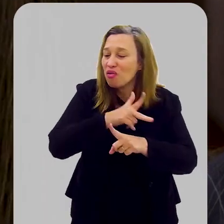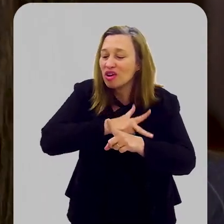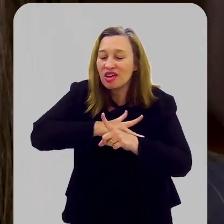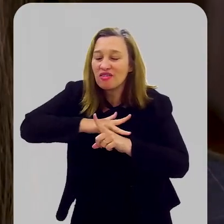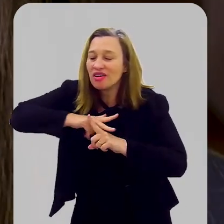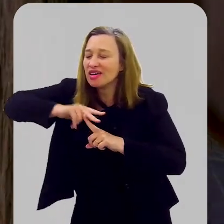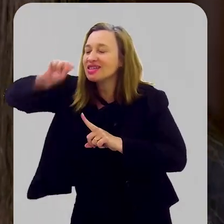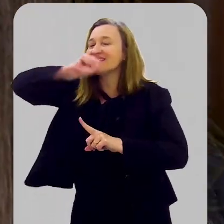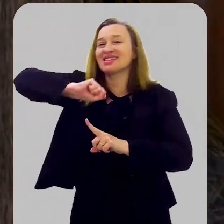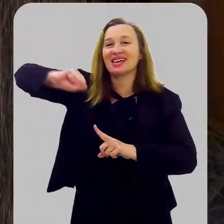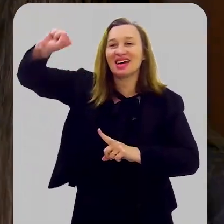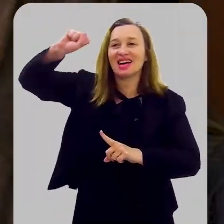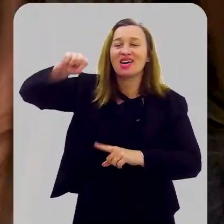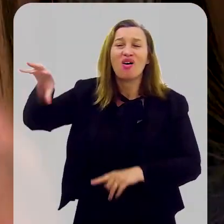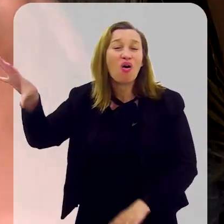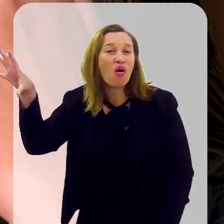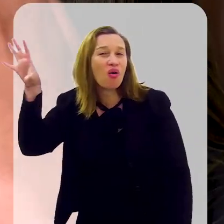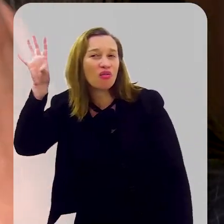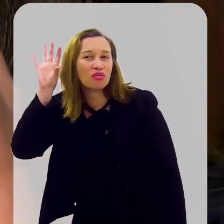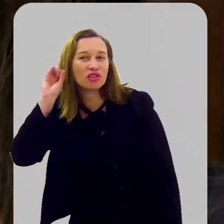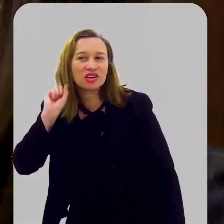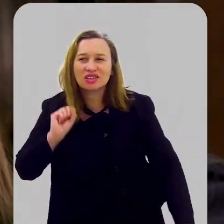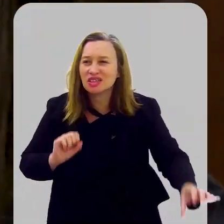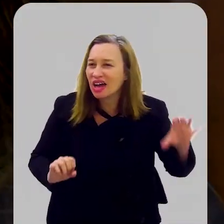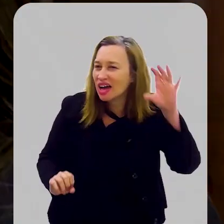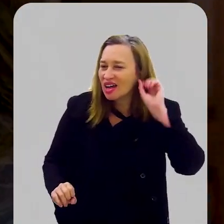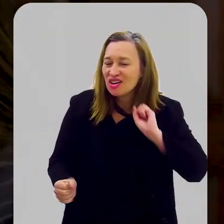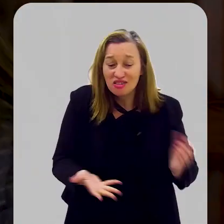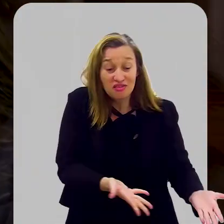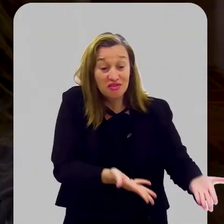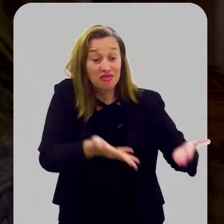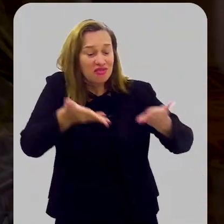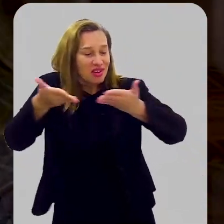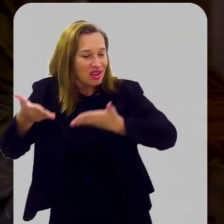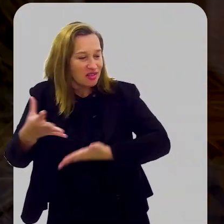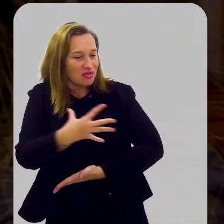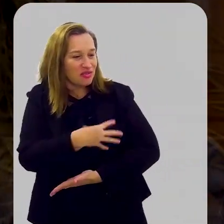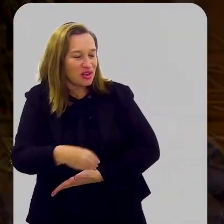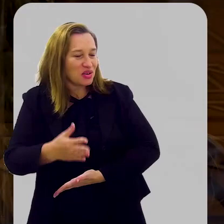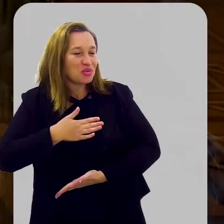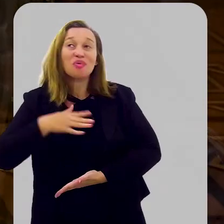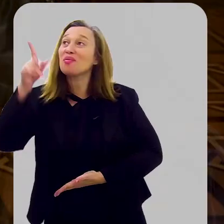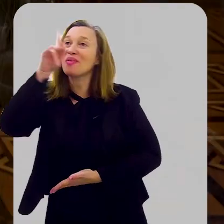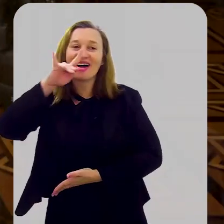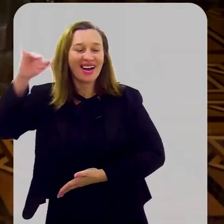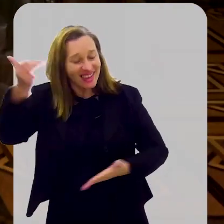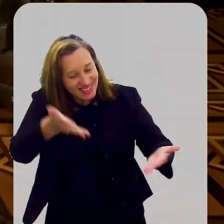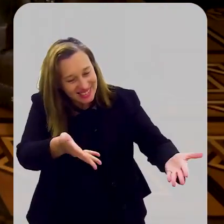venceu ouvirá: vinde benditos de meu.